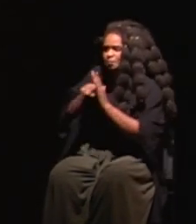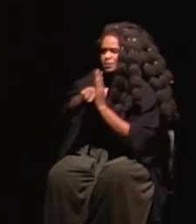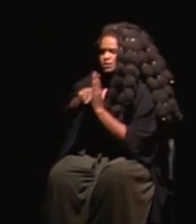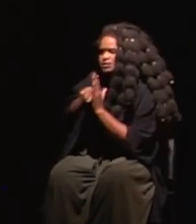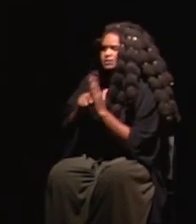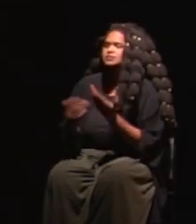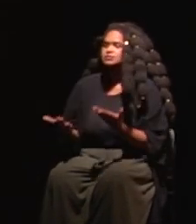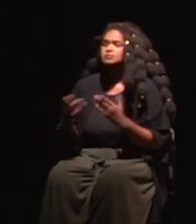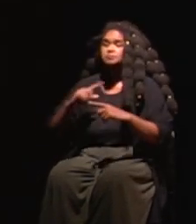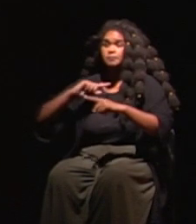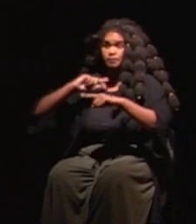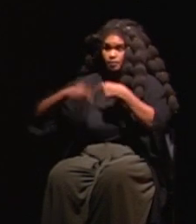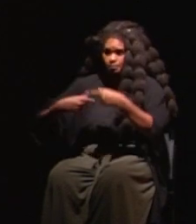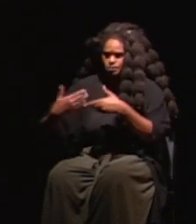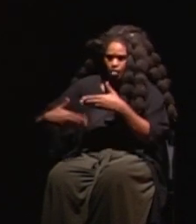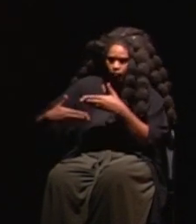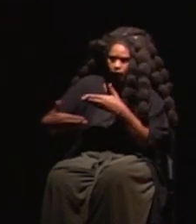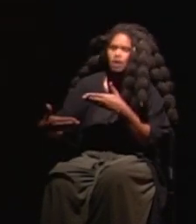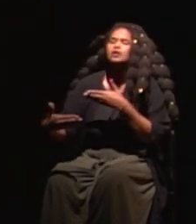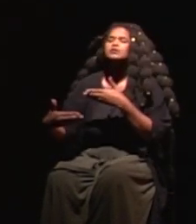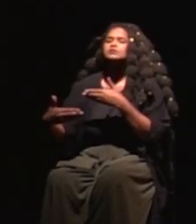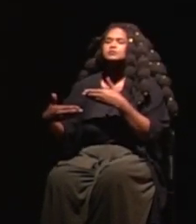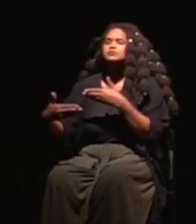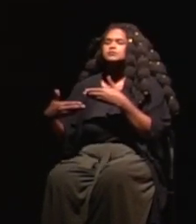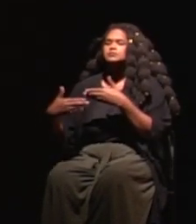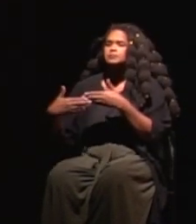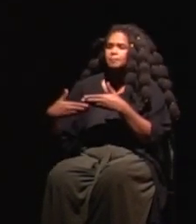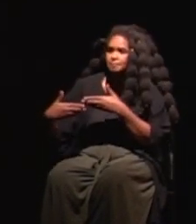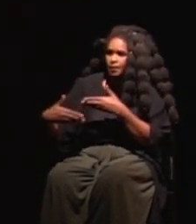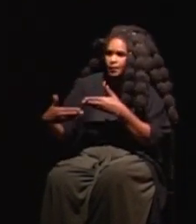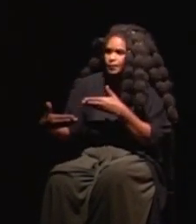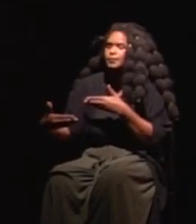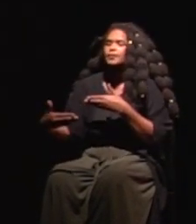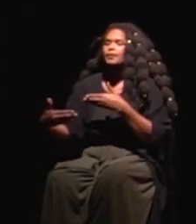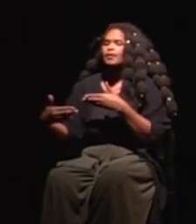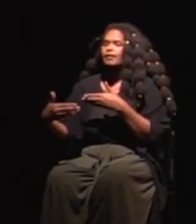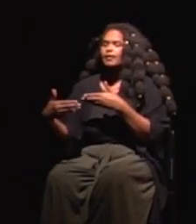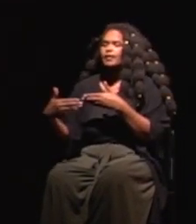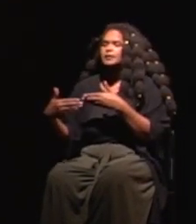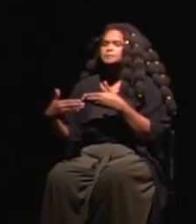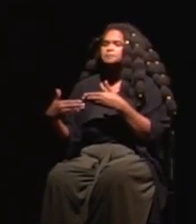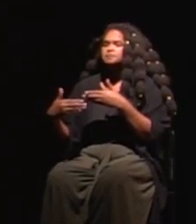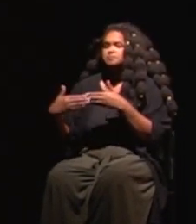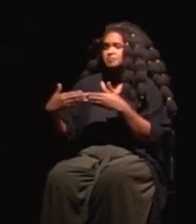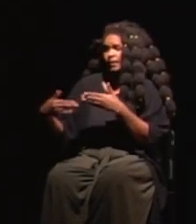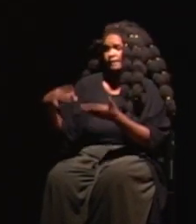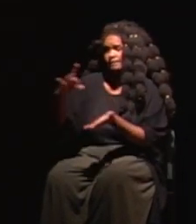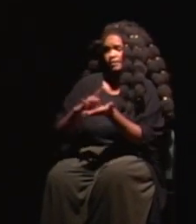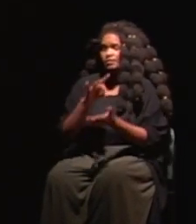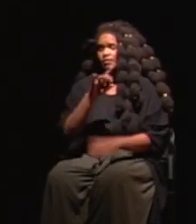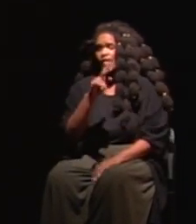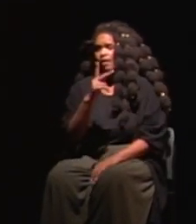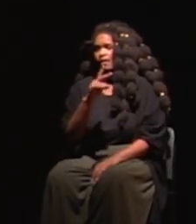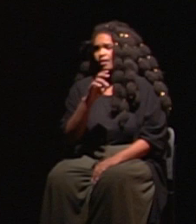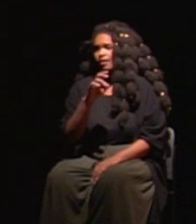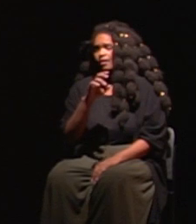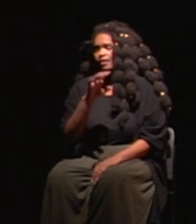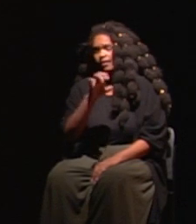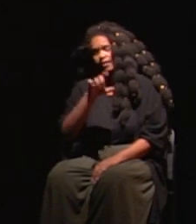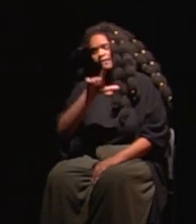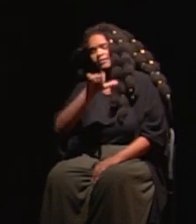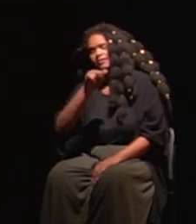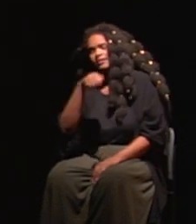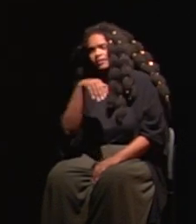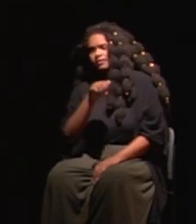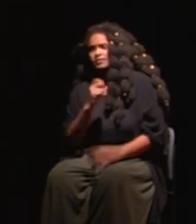nisso. Então, depois, mais para frente, né, depois desse processo da Bolsa, que foi, na verdade, que a Helena contou que o